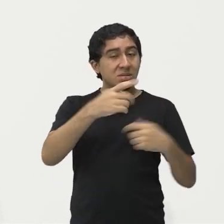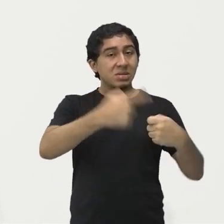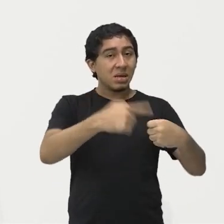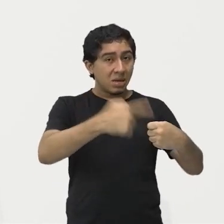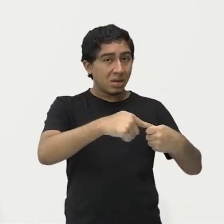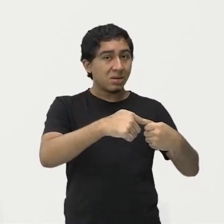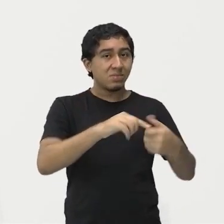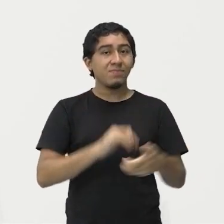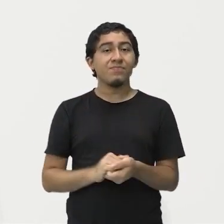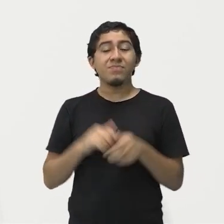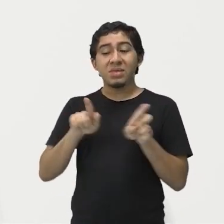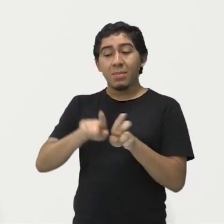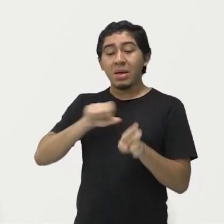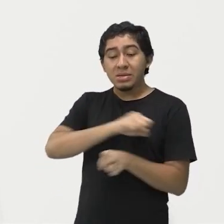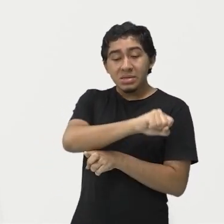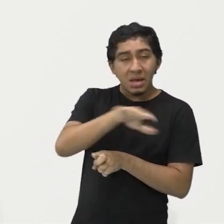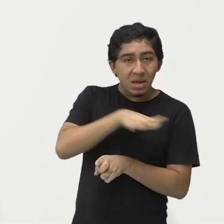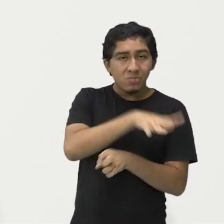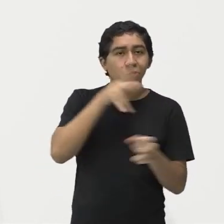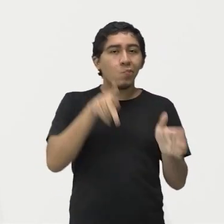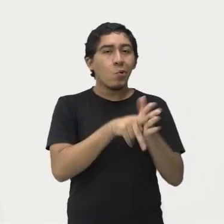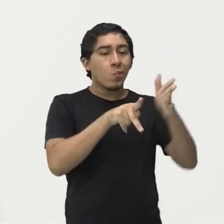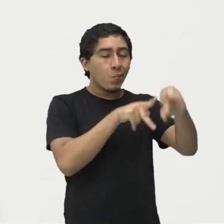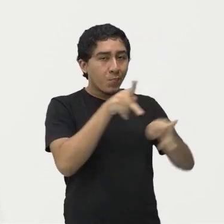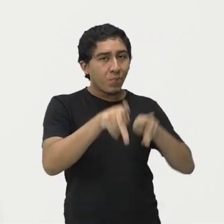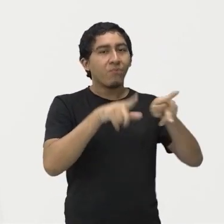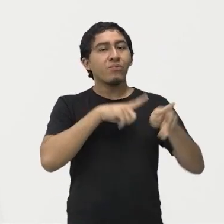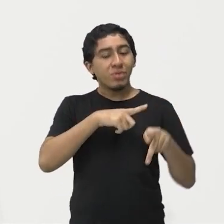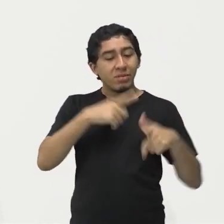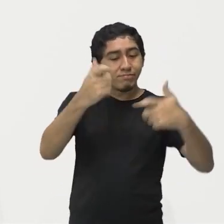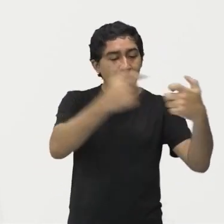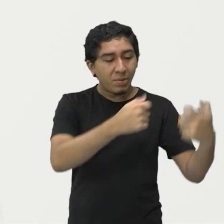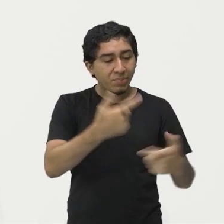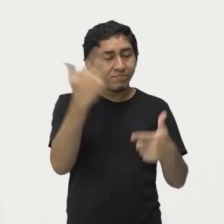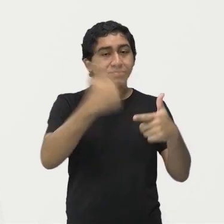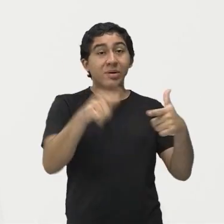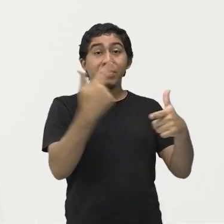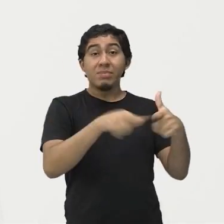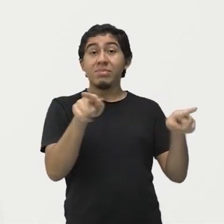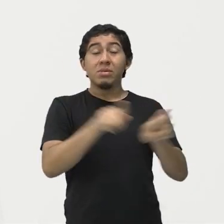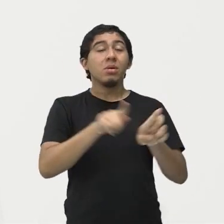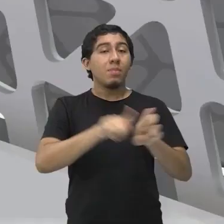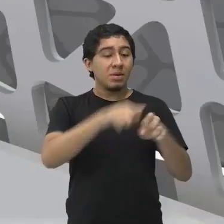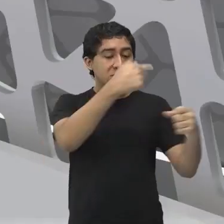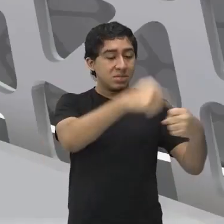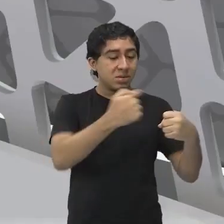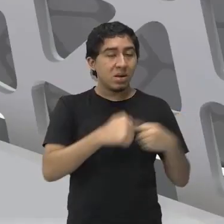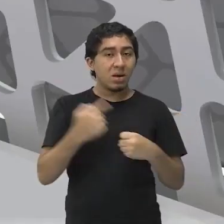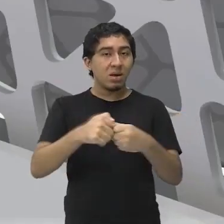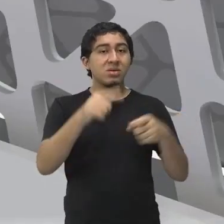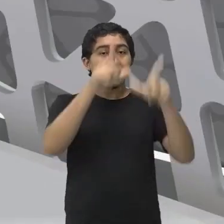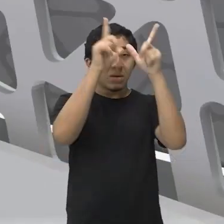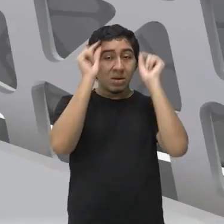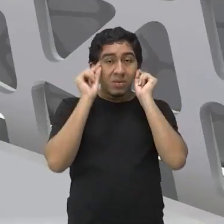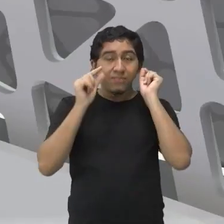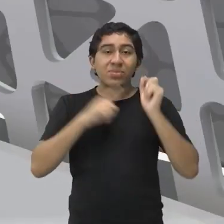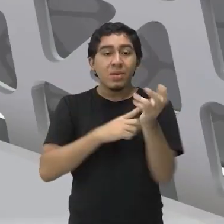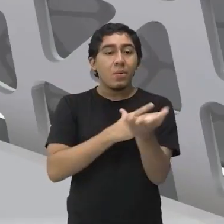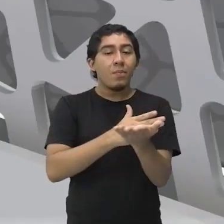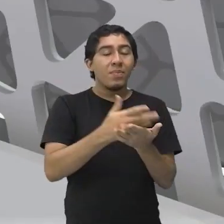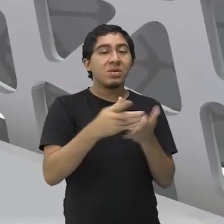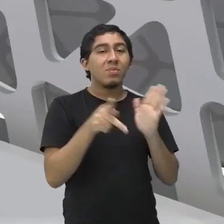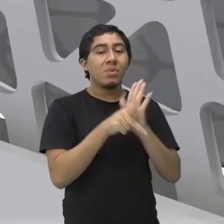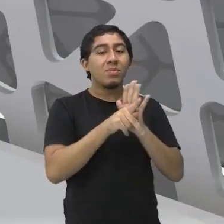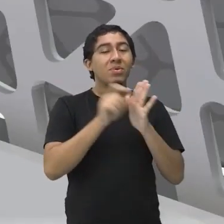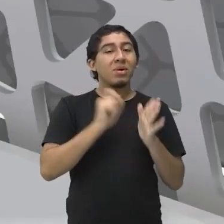os próprios povos gregos ali, entre as cidades-estados gregos, que vão começar a lutar entre elas por